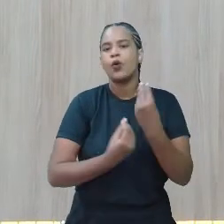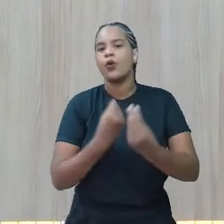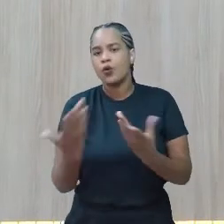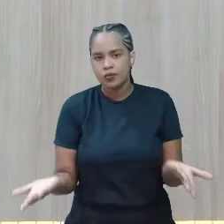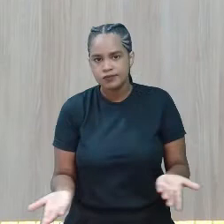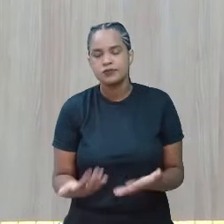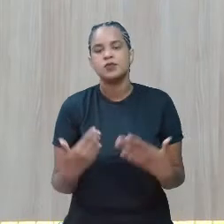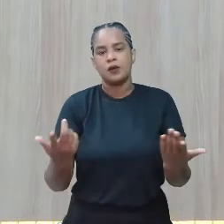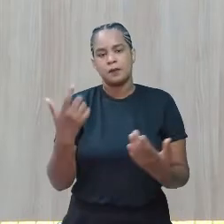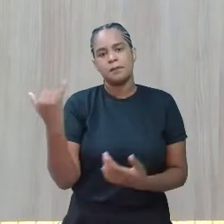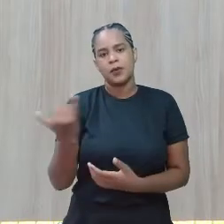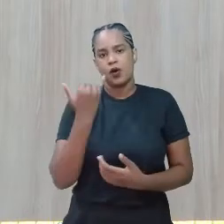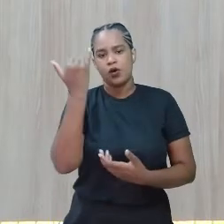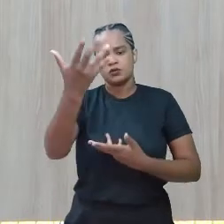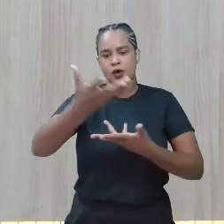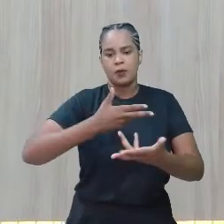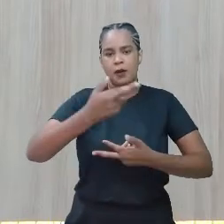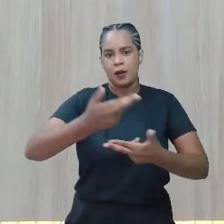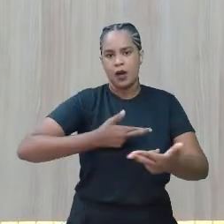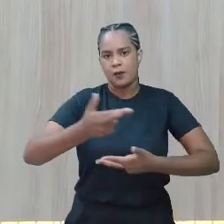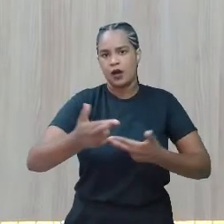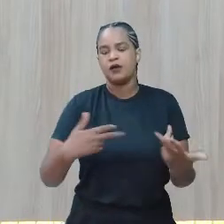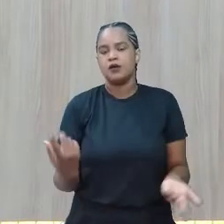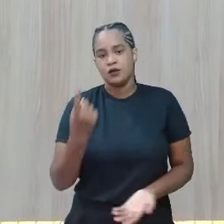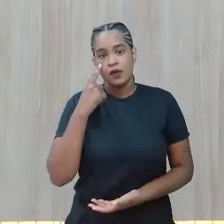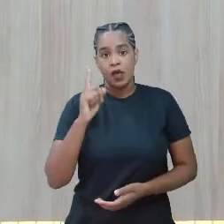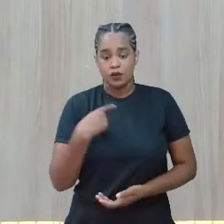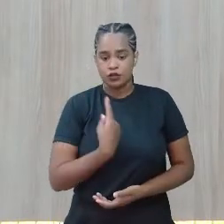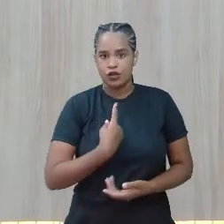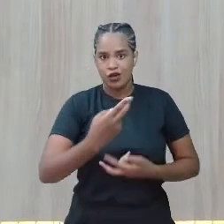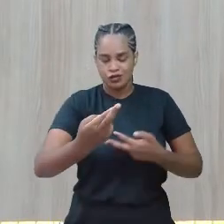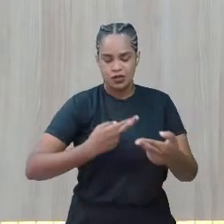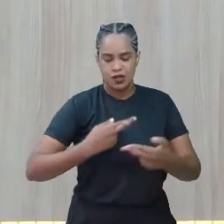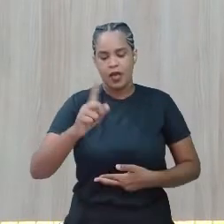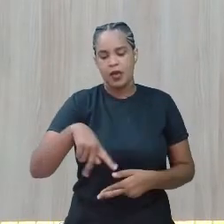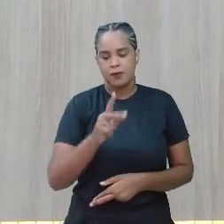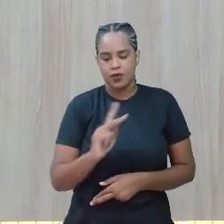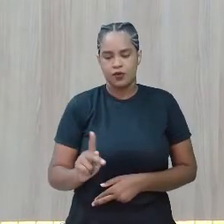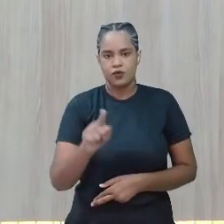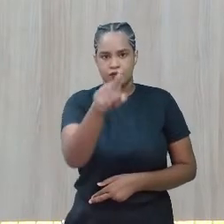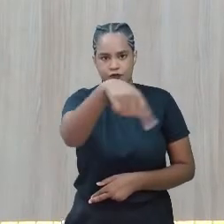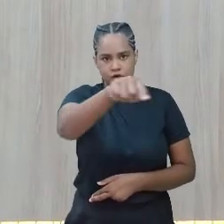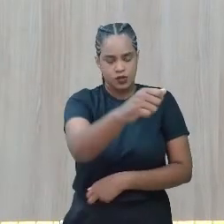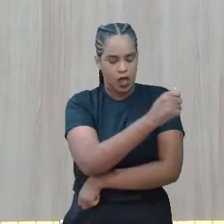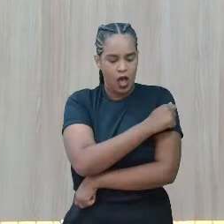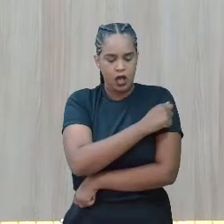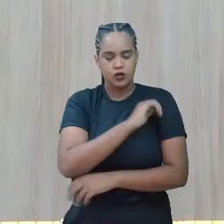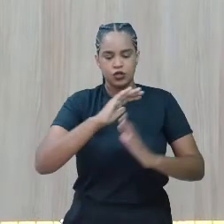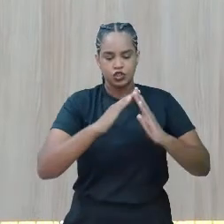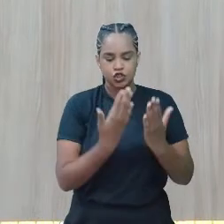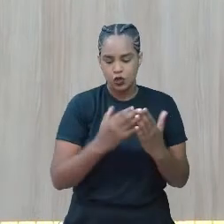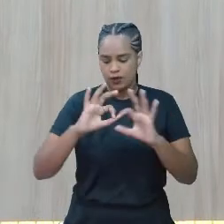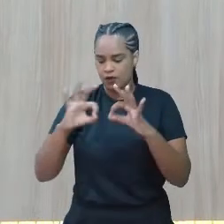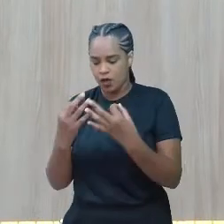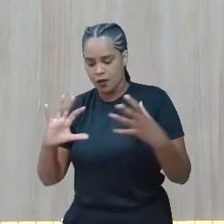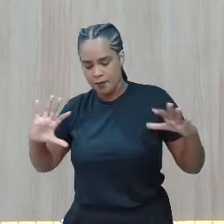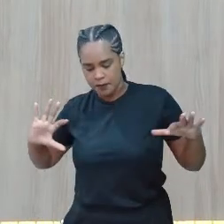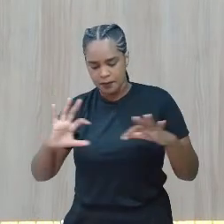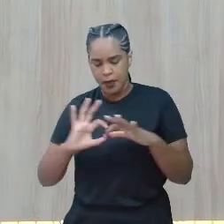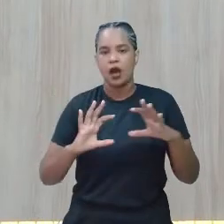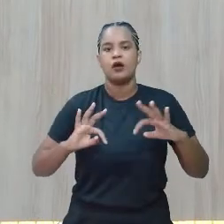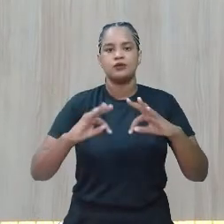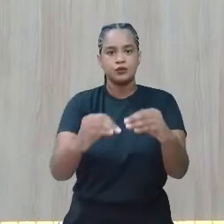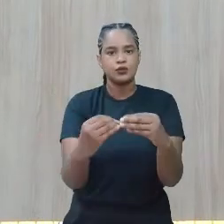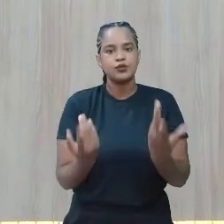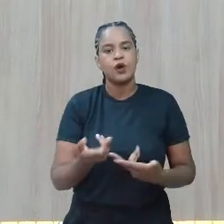importante, o relacionamento, né? E o nosso relacionamento aqui é de professor, aluno, escola, família, e